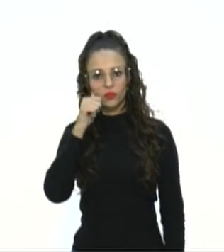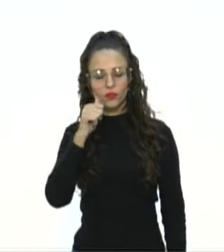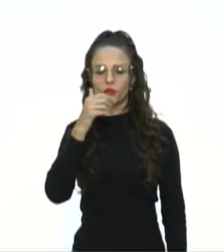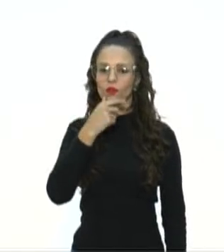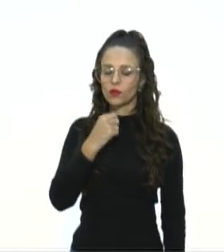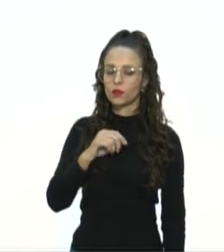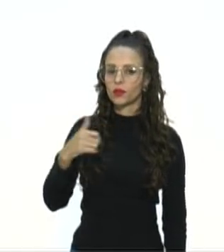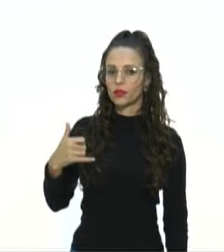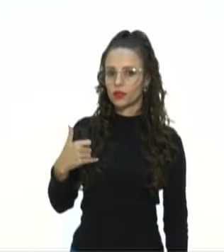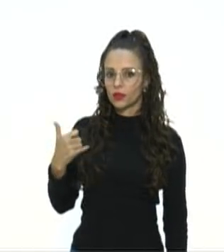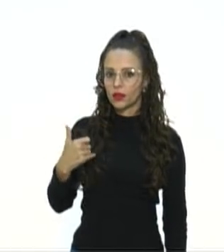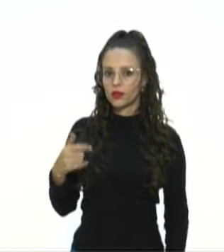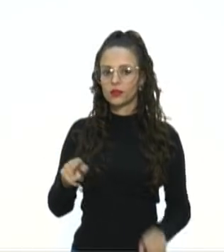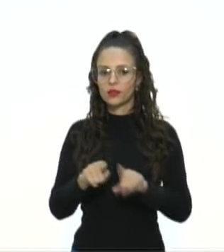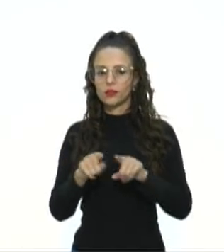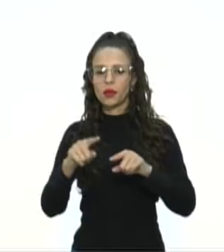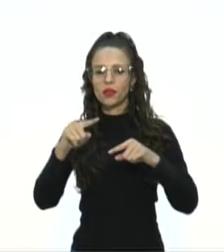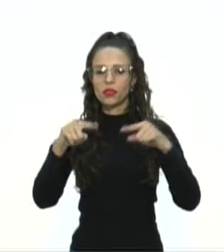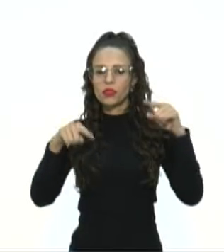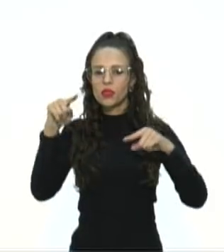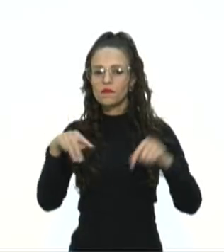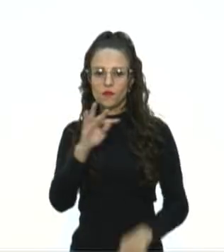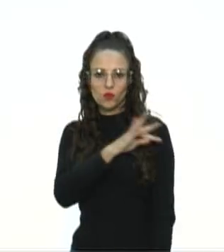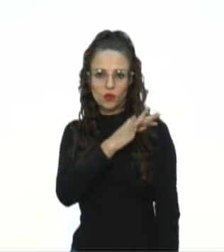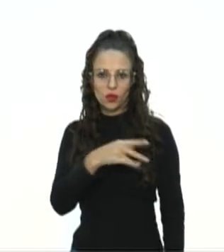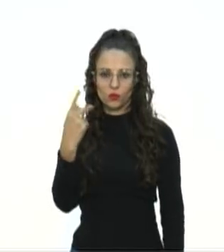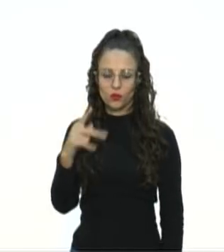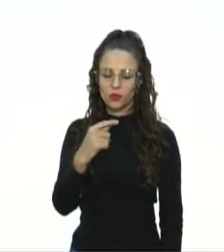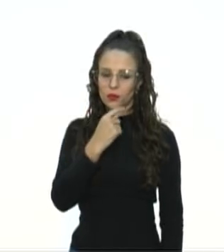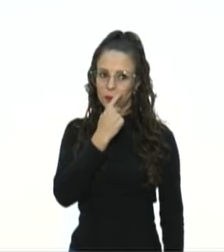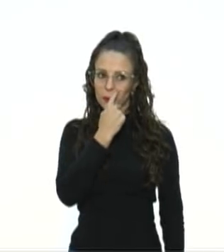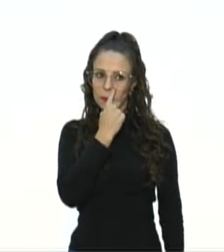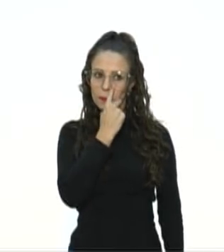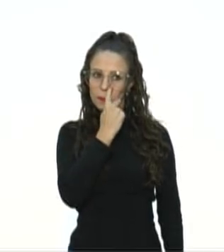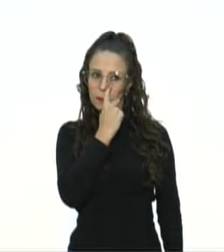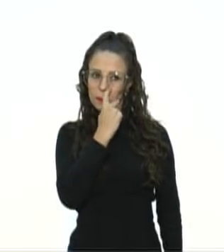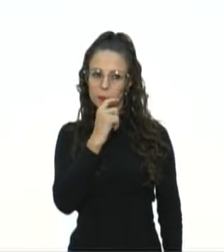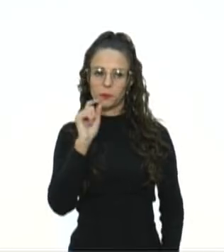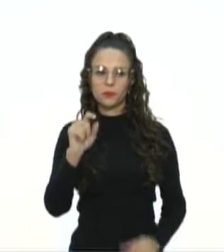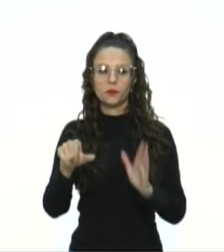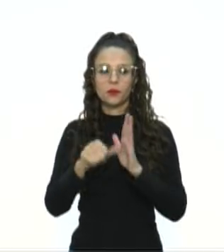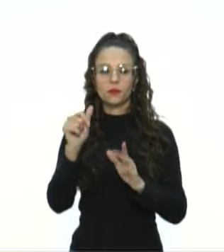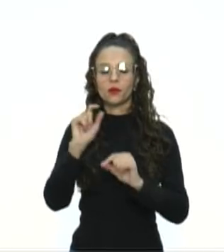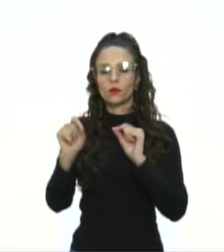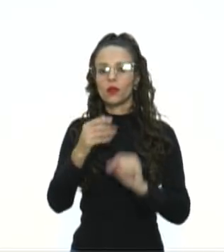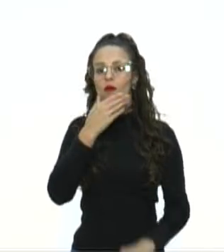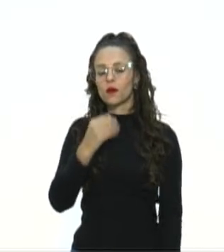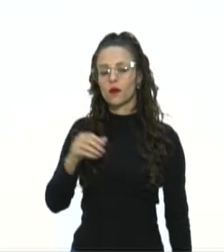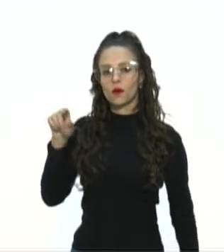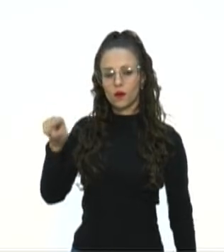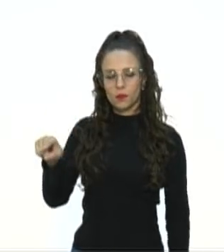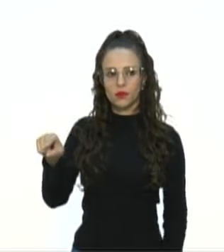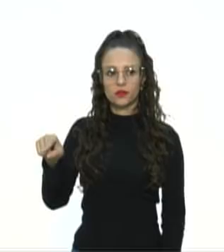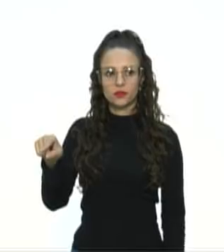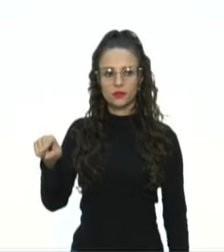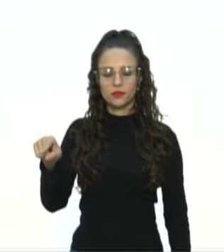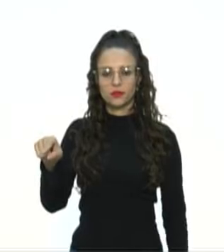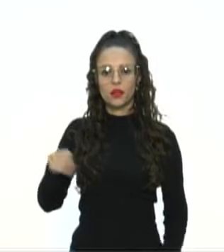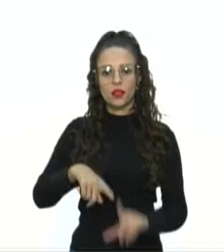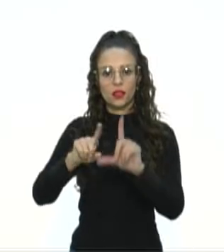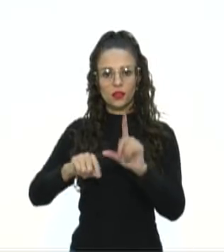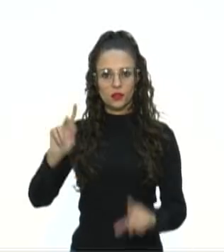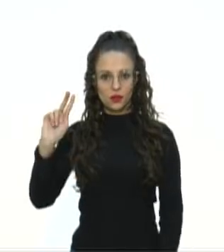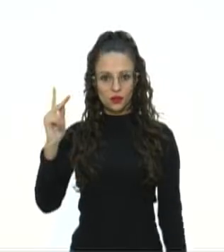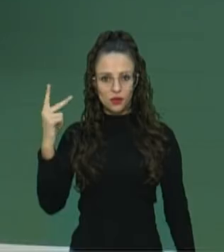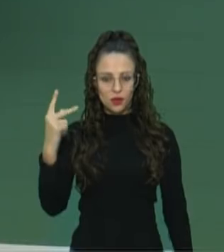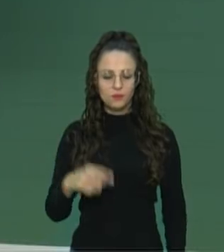e o nível técnico do atleta. Então, a primeira forma de categoria é dividida em o quê? Em homens, que é retratada pela letra